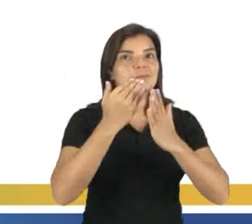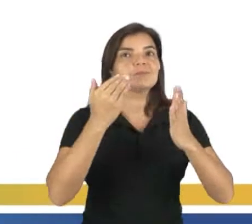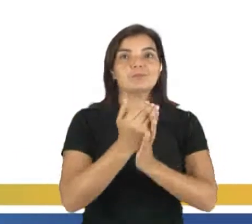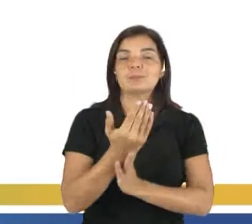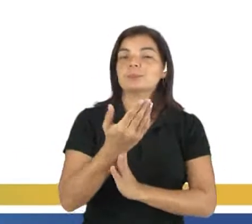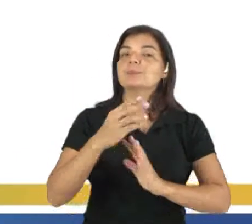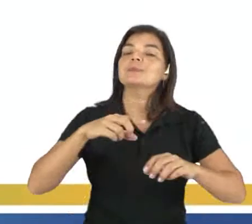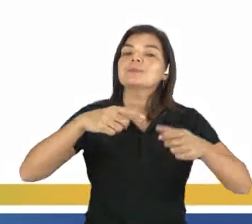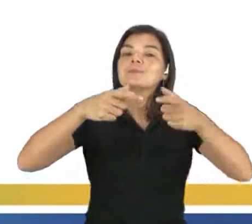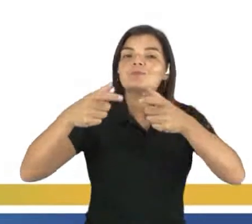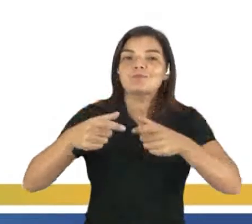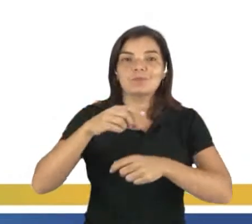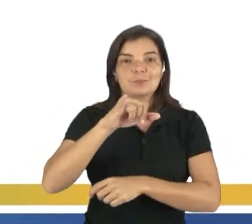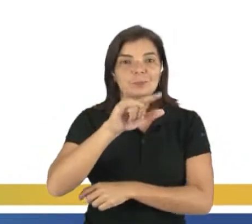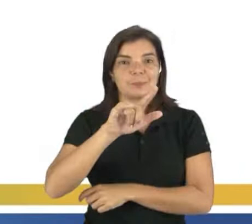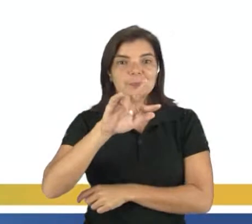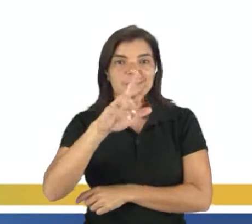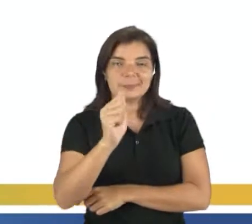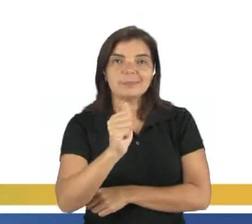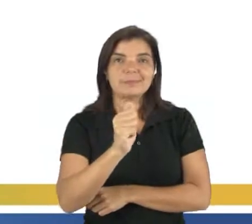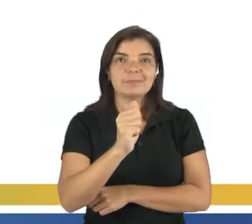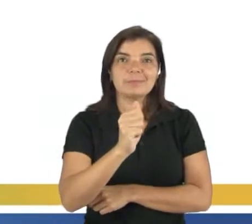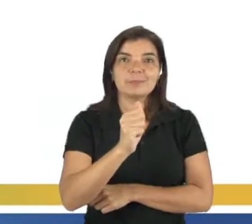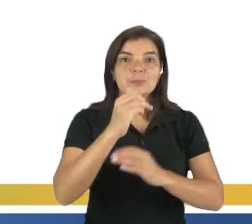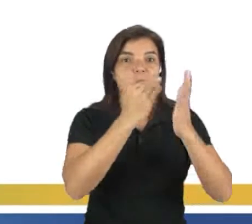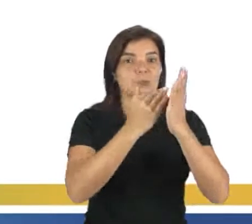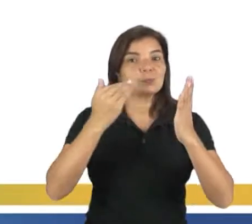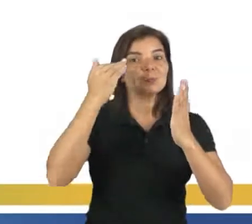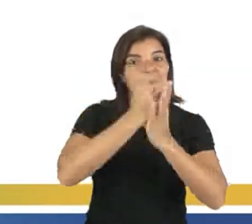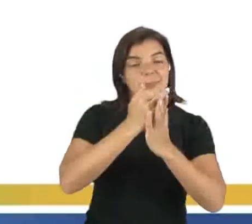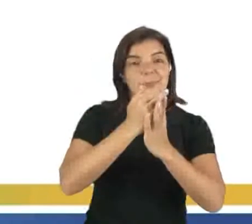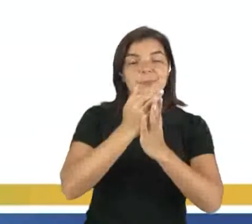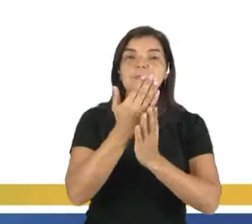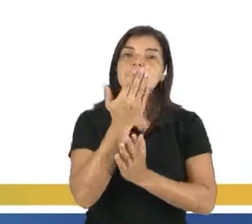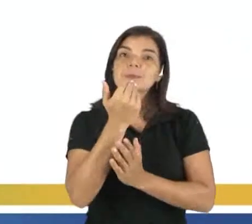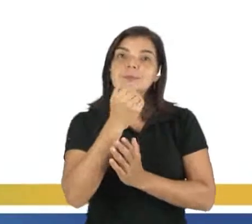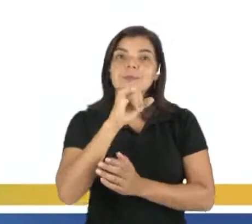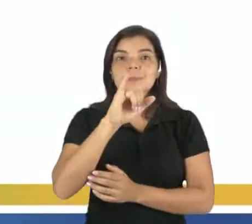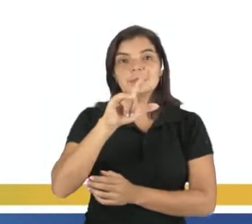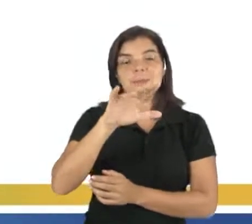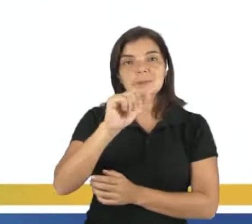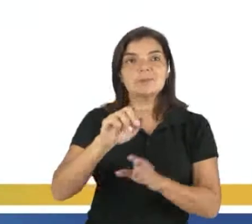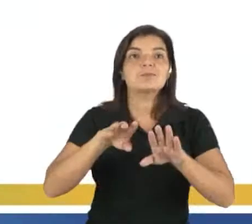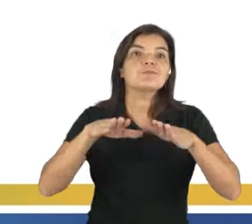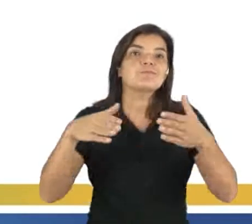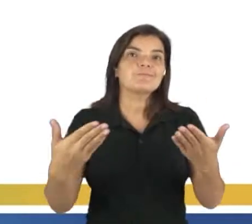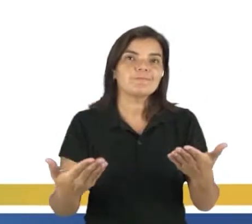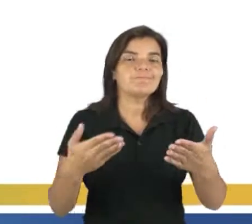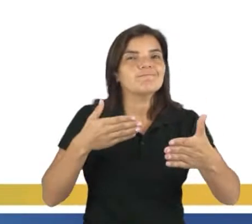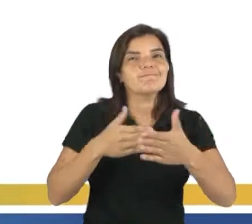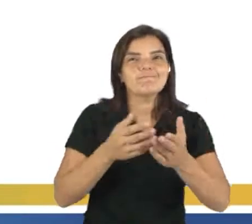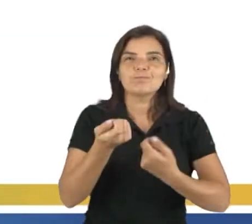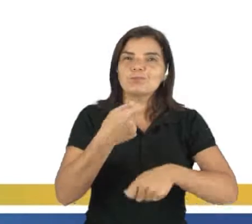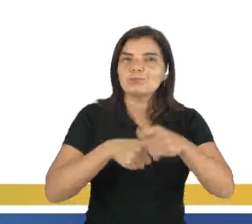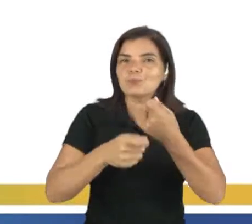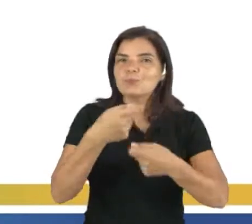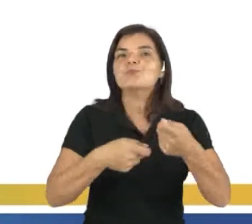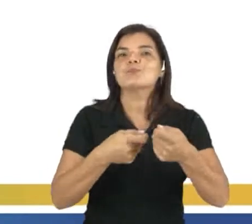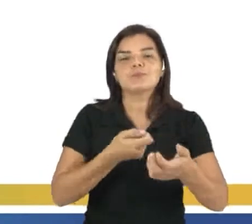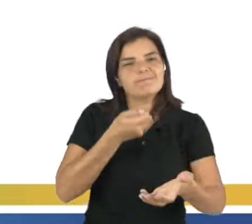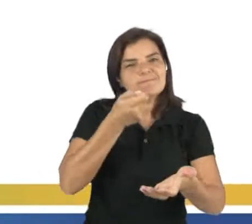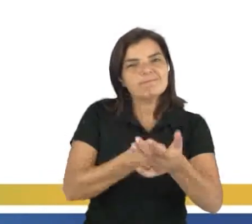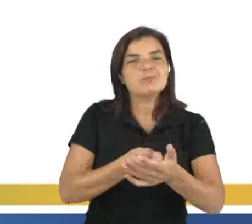soberania alimentar na ilha. Marca essa palavra, soberania alimentar. No entanto, com o embargo econômico imposto pelos Estados